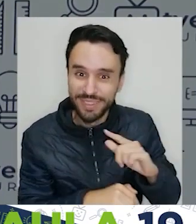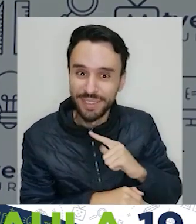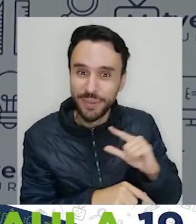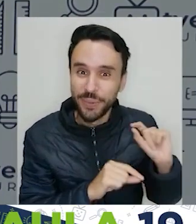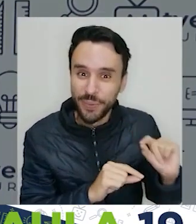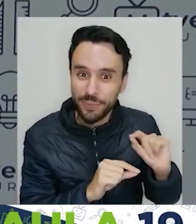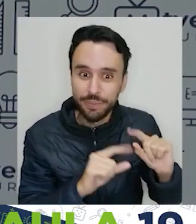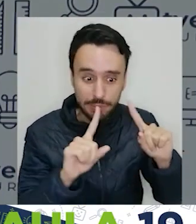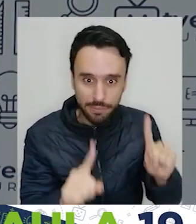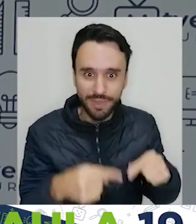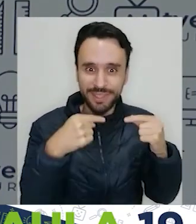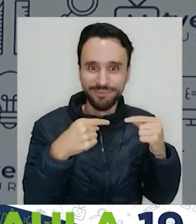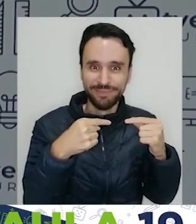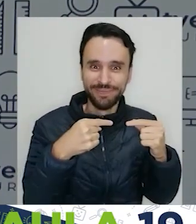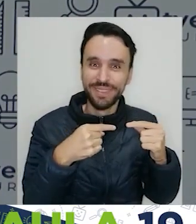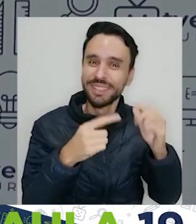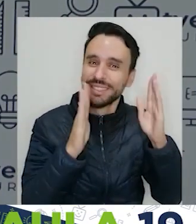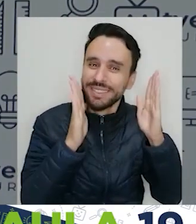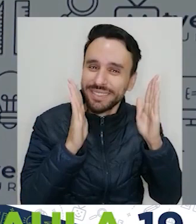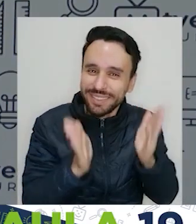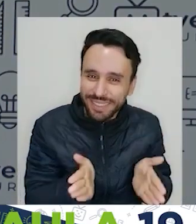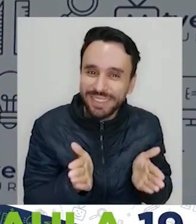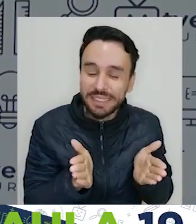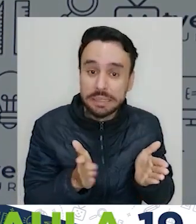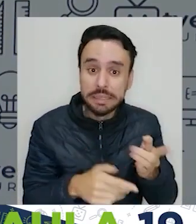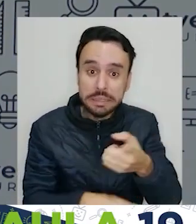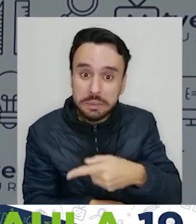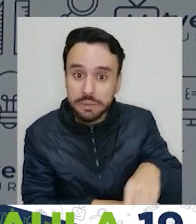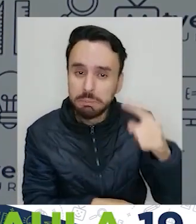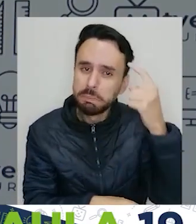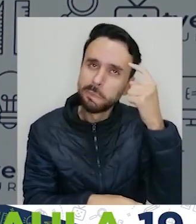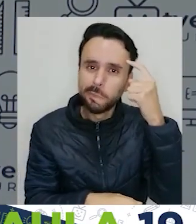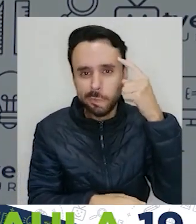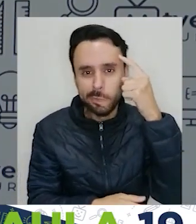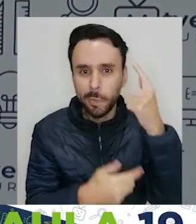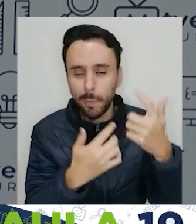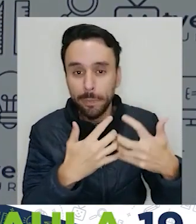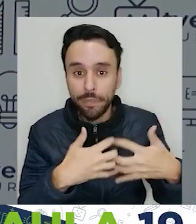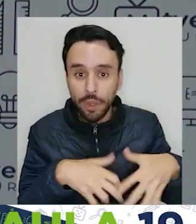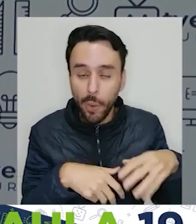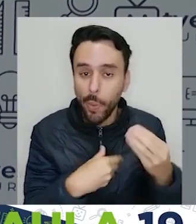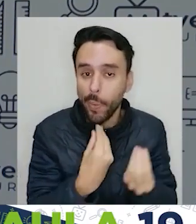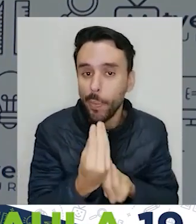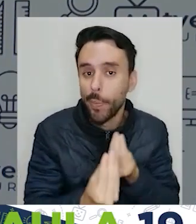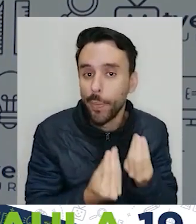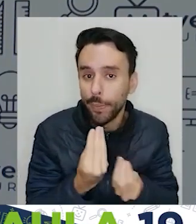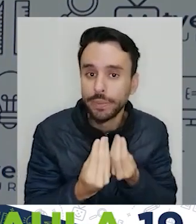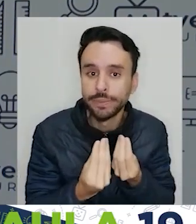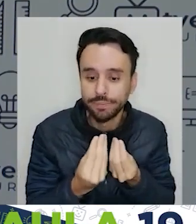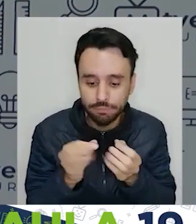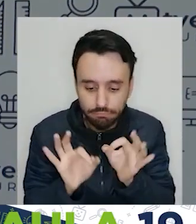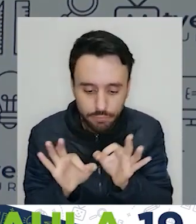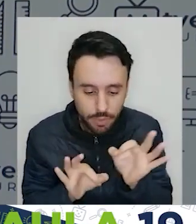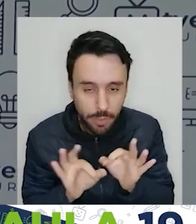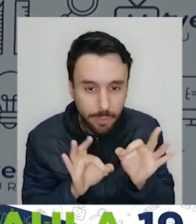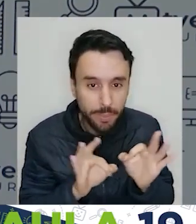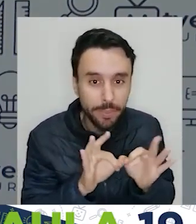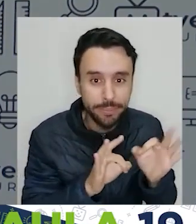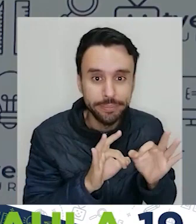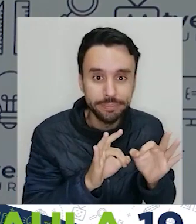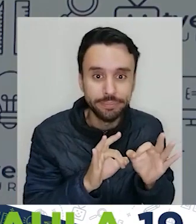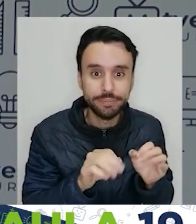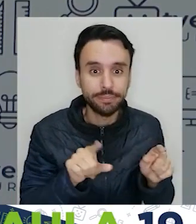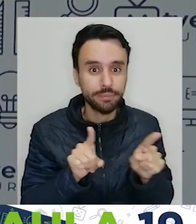fizemos os desafios, que vocês precisaram pensar um pouco, precisaram se organizar